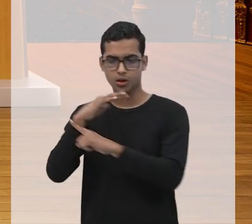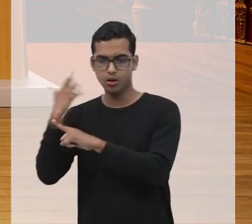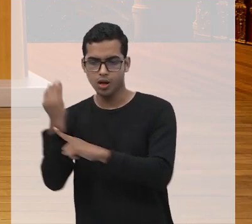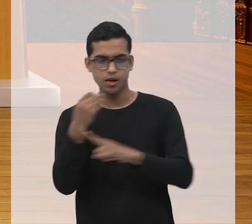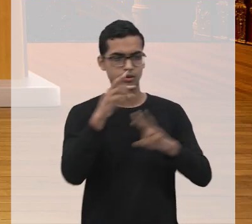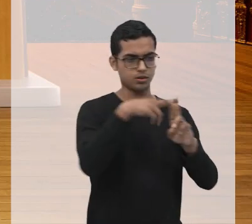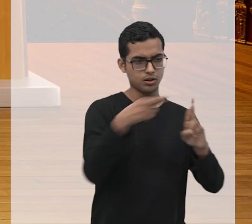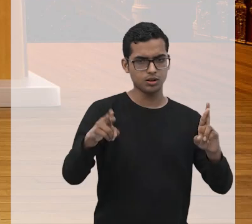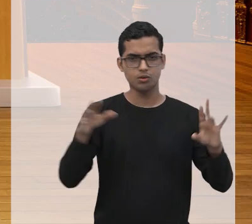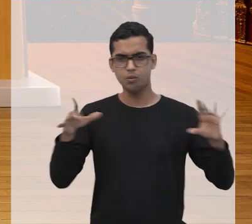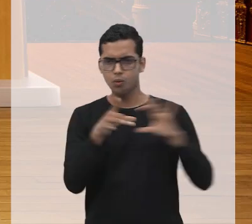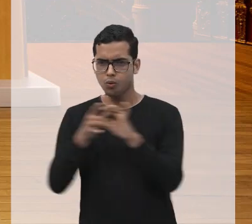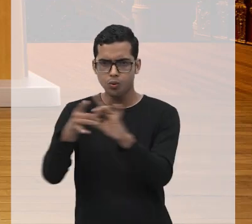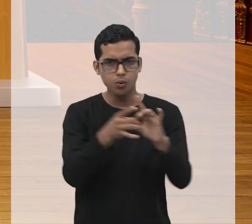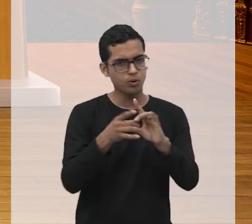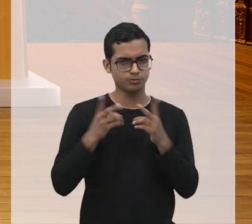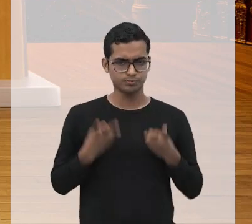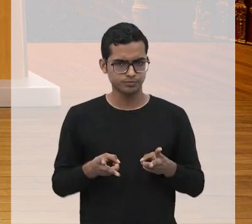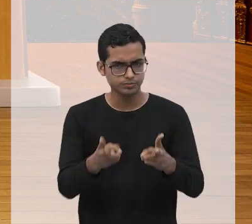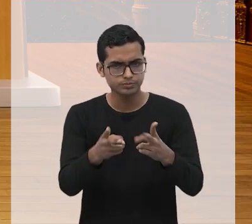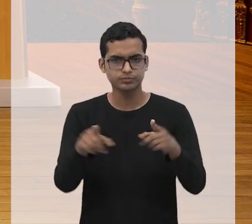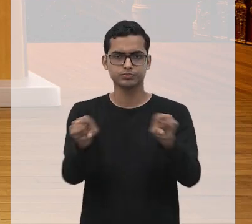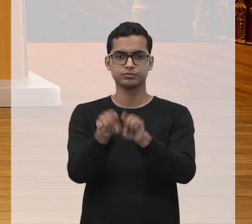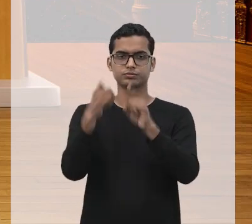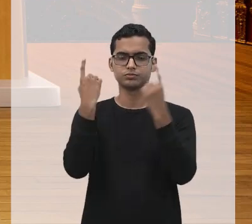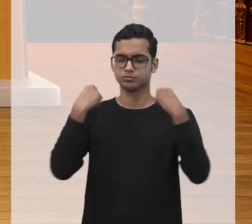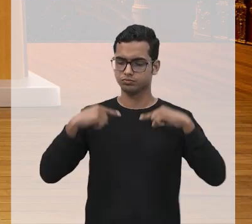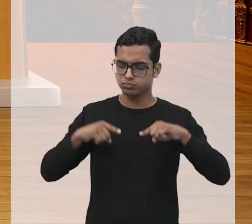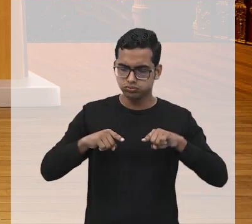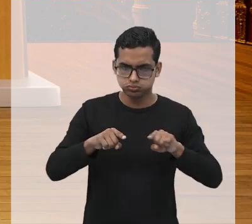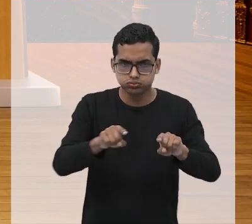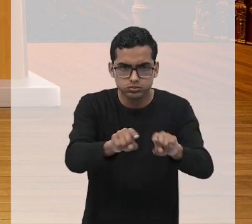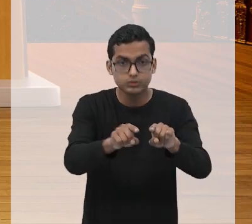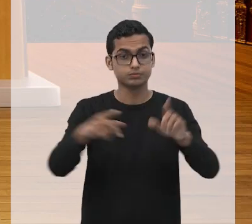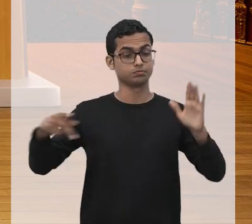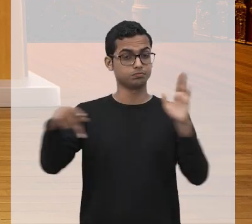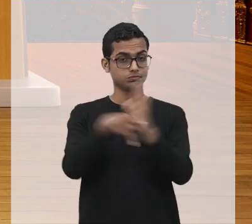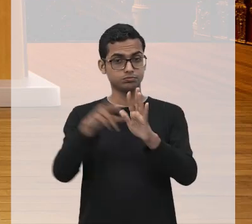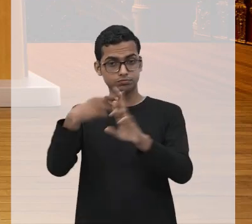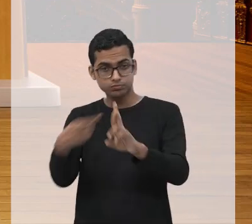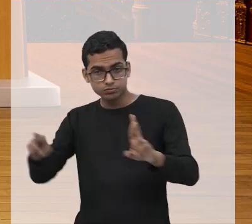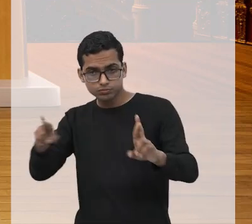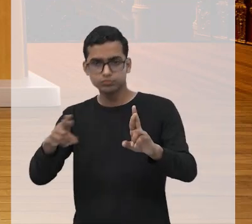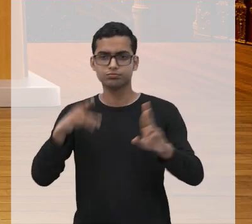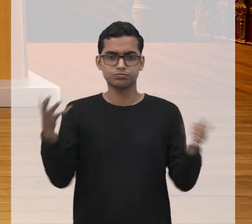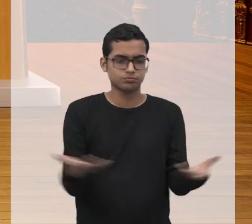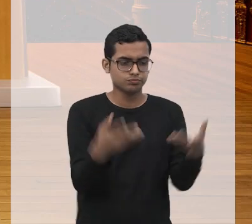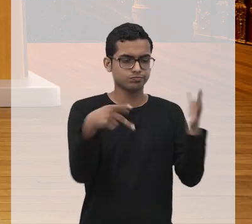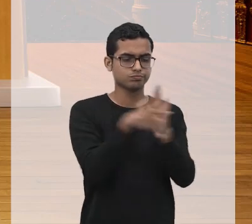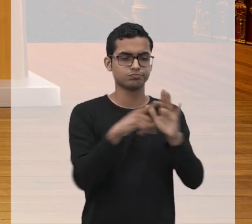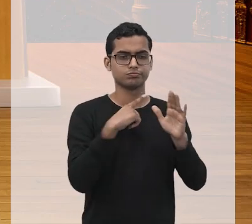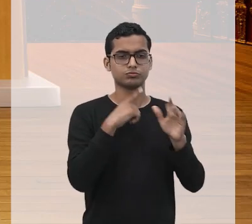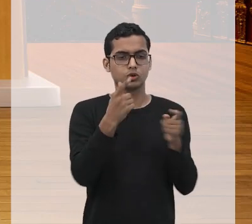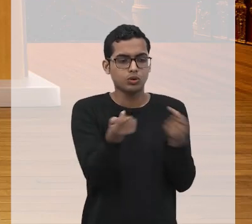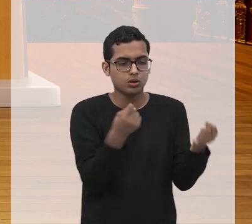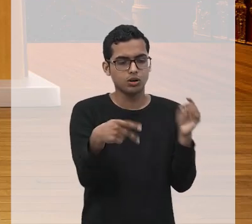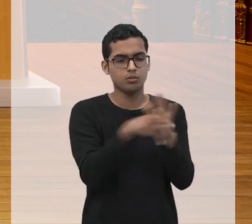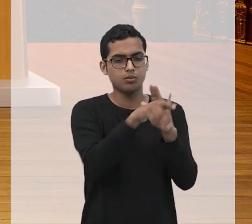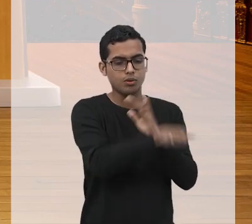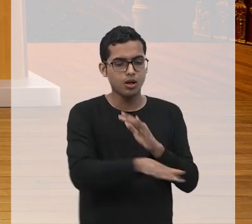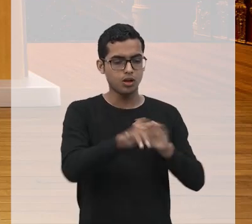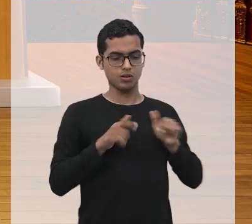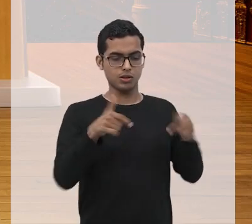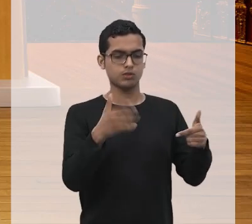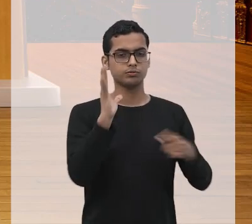juntas, né? Então, a religião ela determinava muitas vezes o fazer artístico. E a história